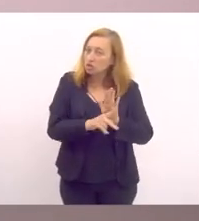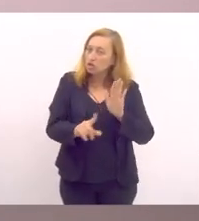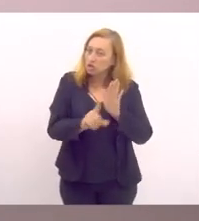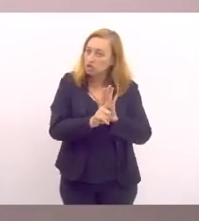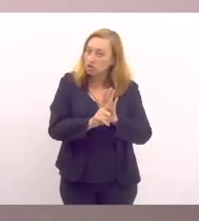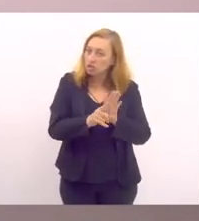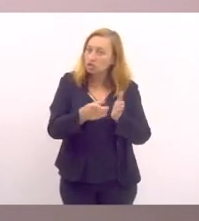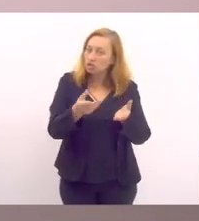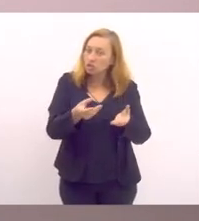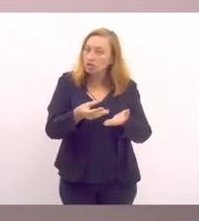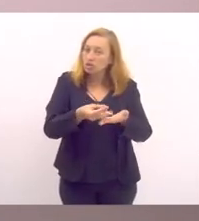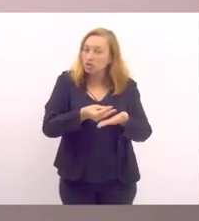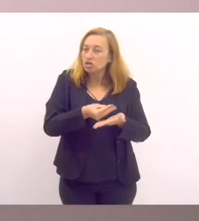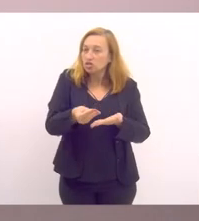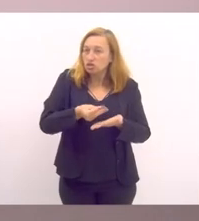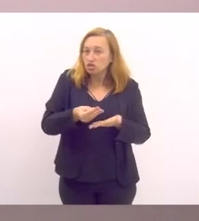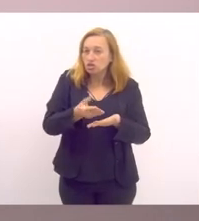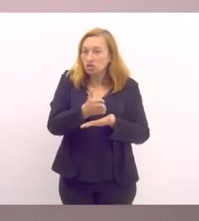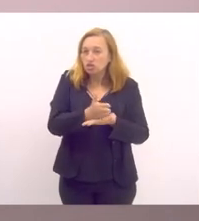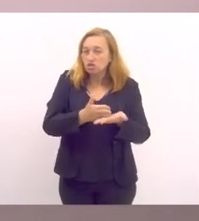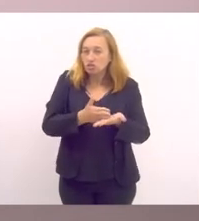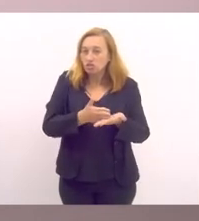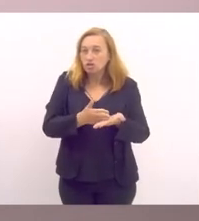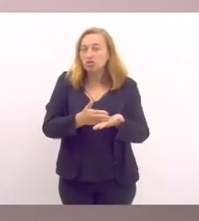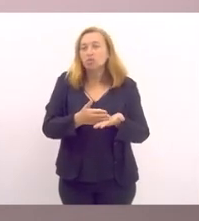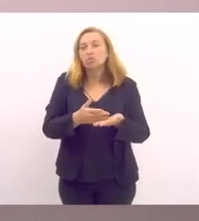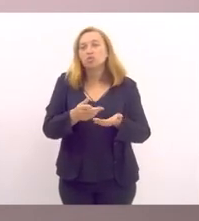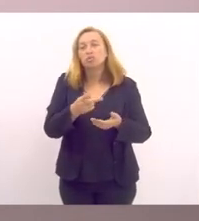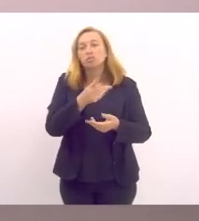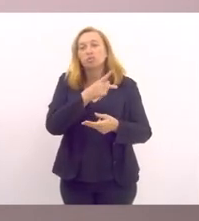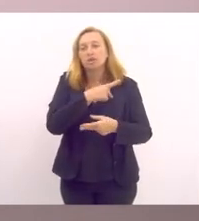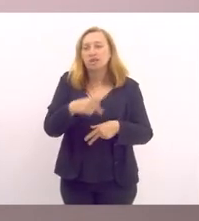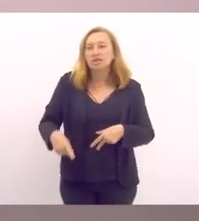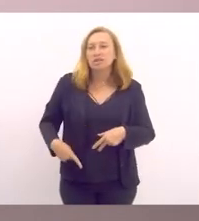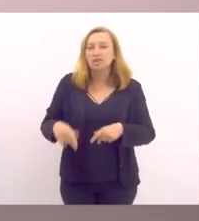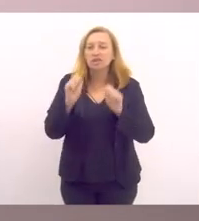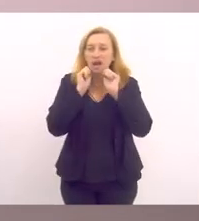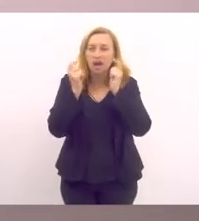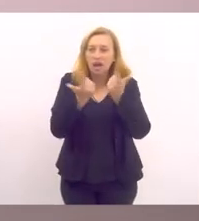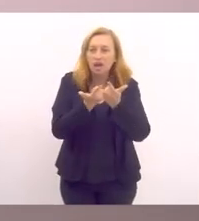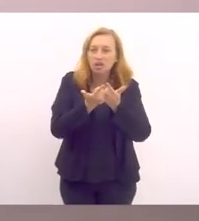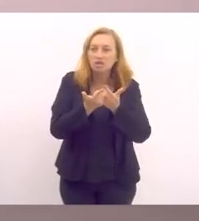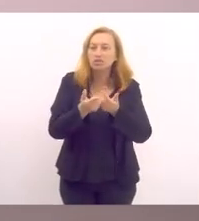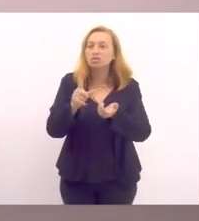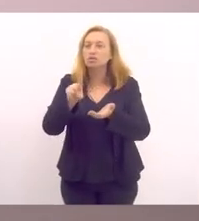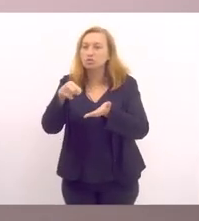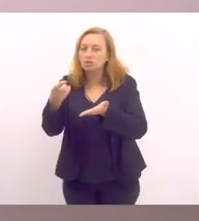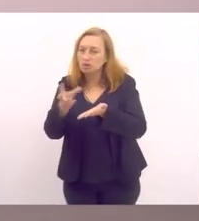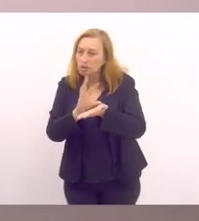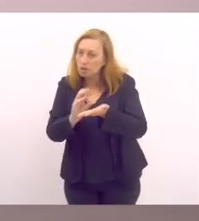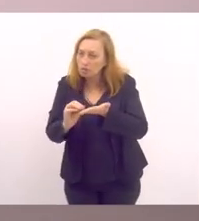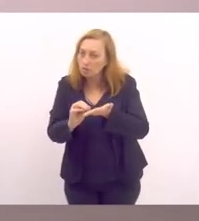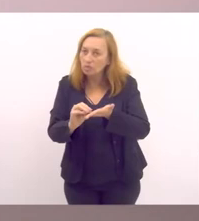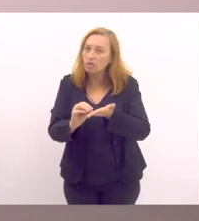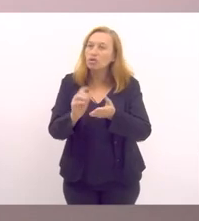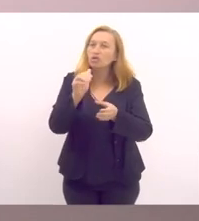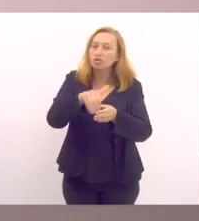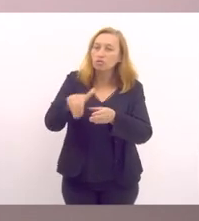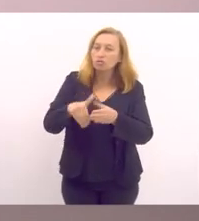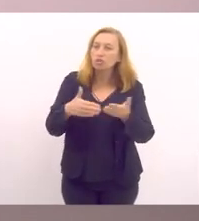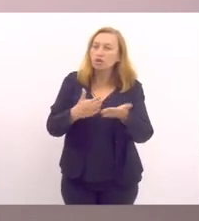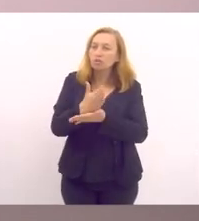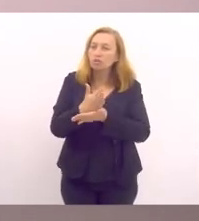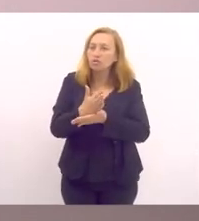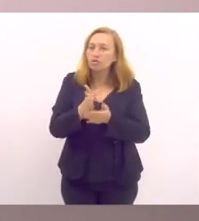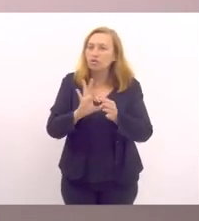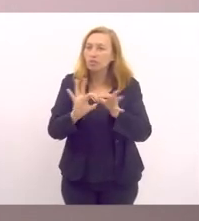Dividiu essa autoria com o presidente da LERJ, desincompatibilizou num dia, no outro dia estava na pauta, no outro dia votou, aprovou e foi